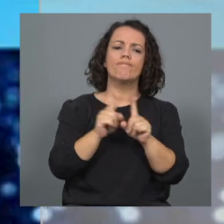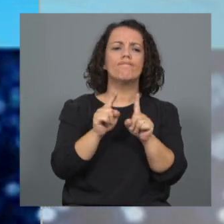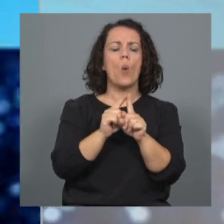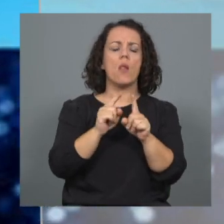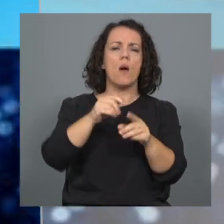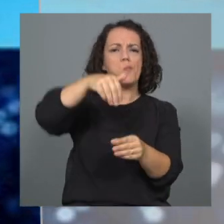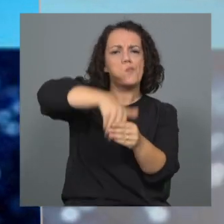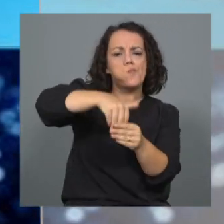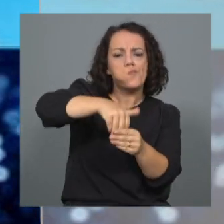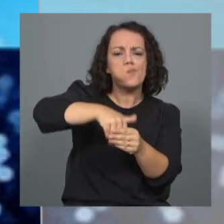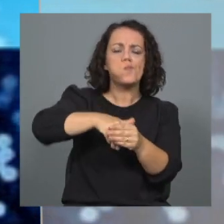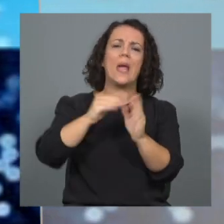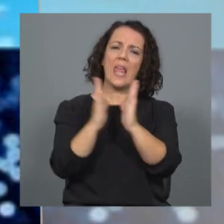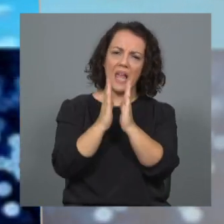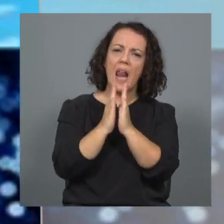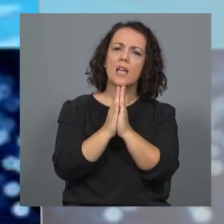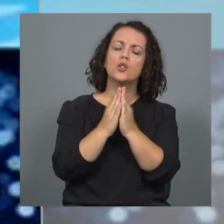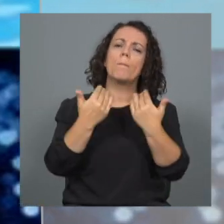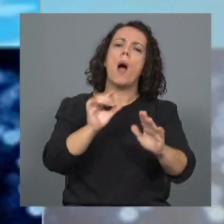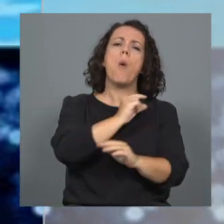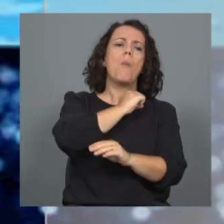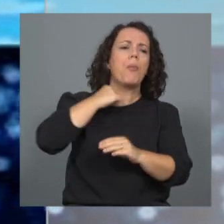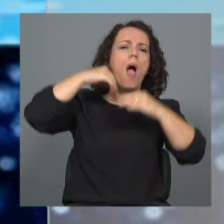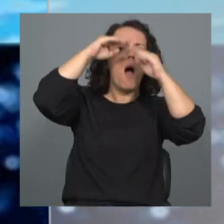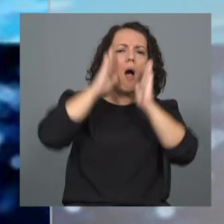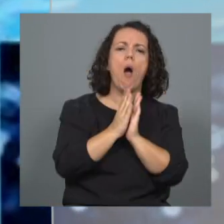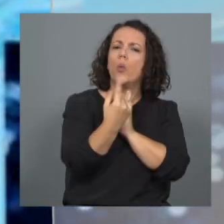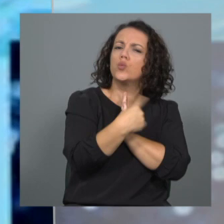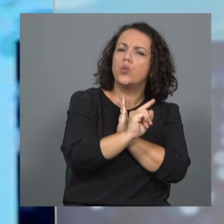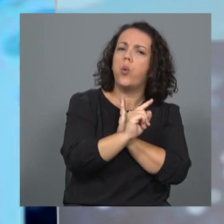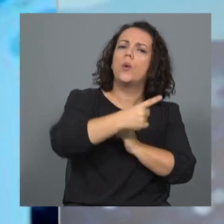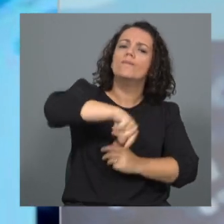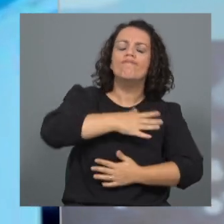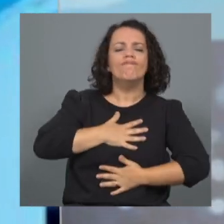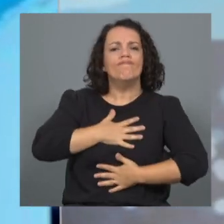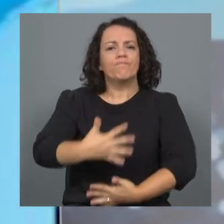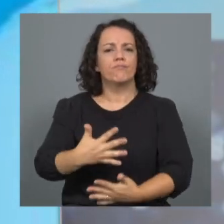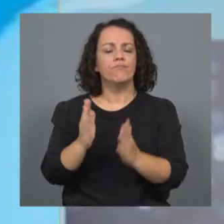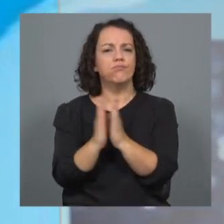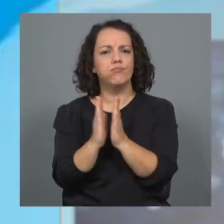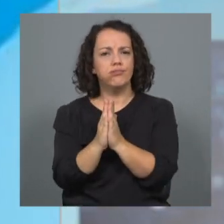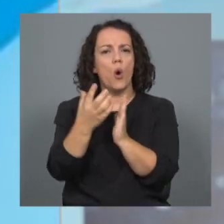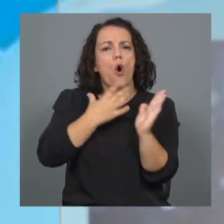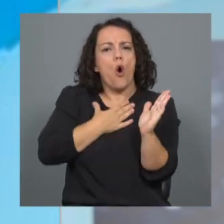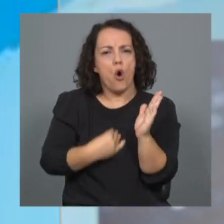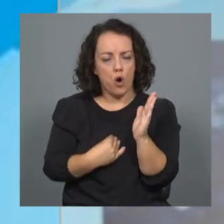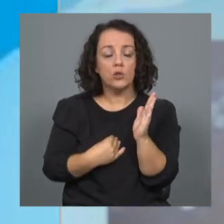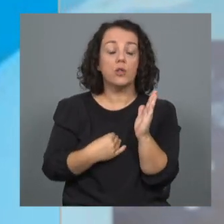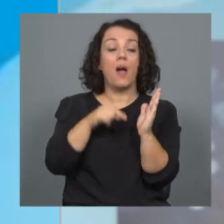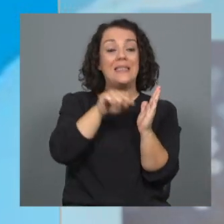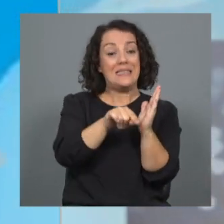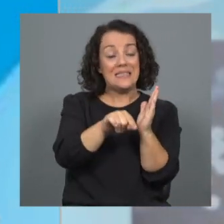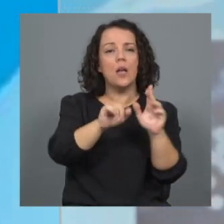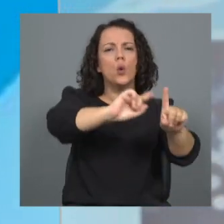movimentos laicais na Igreja e há aqui uma virtude, não é? Também de congregar,